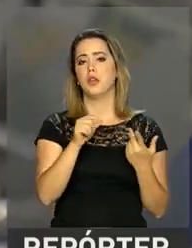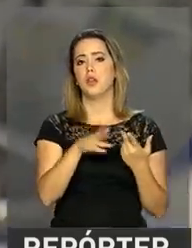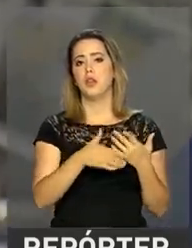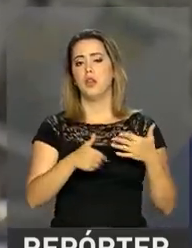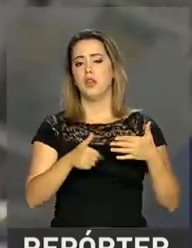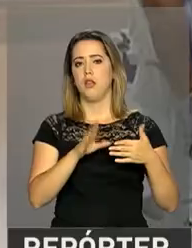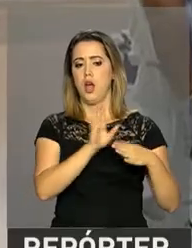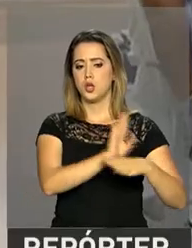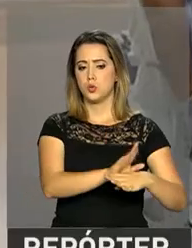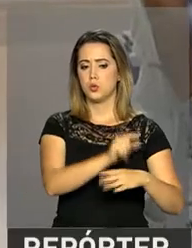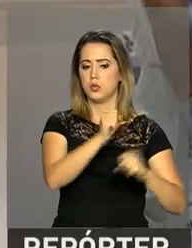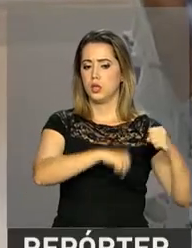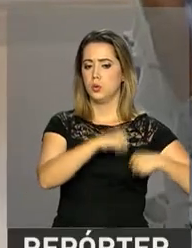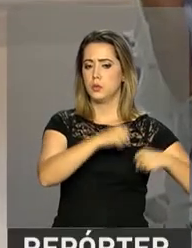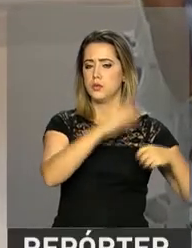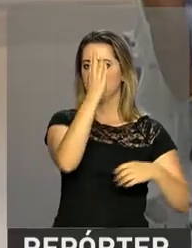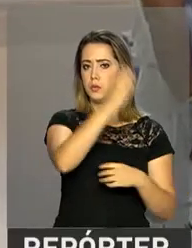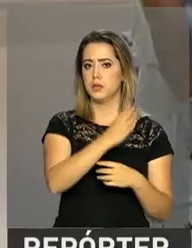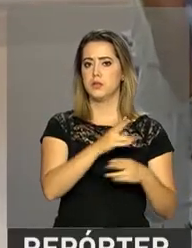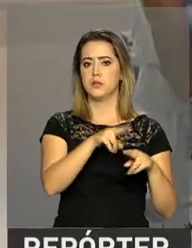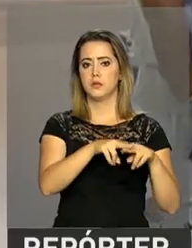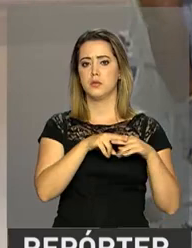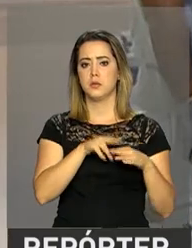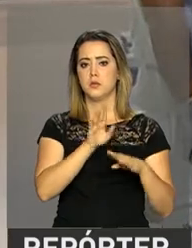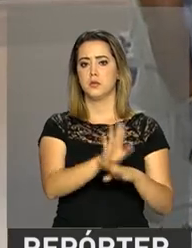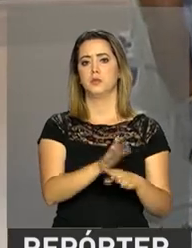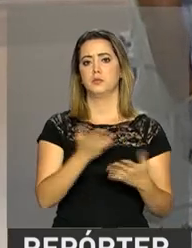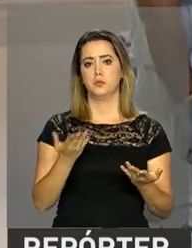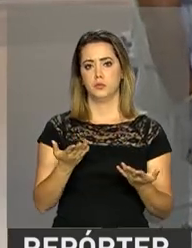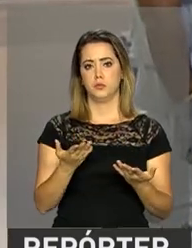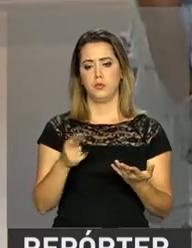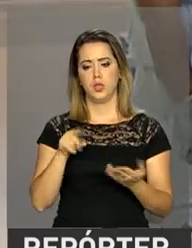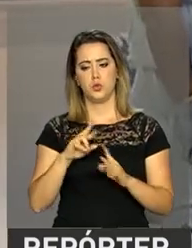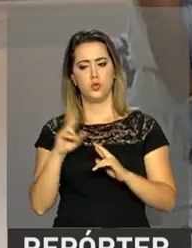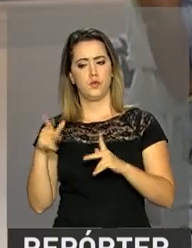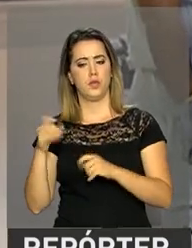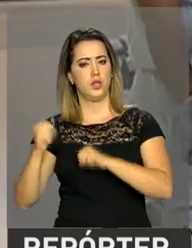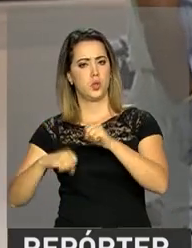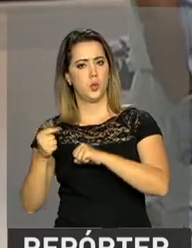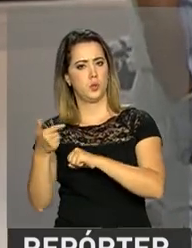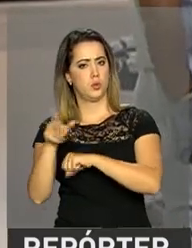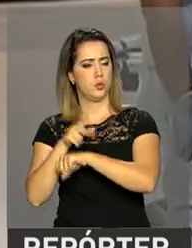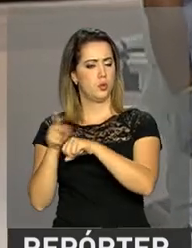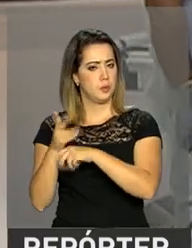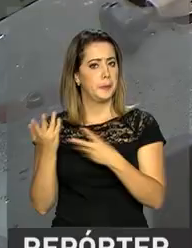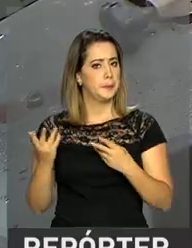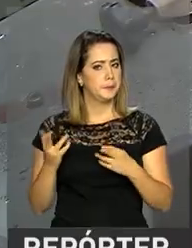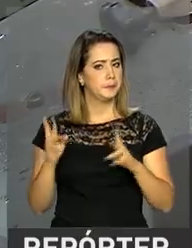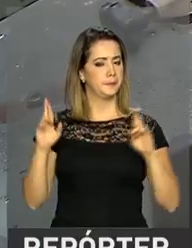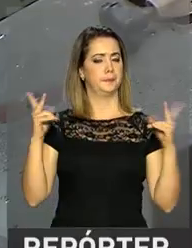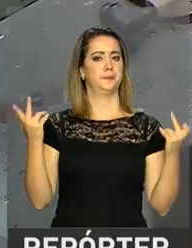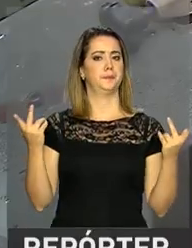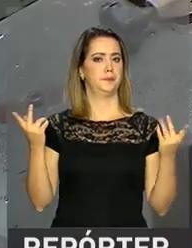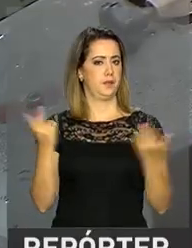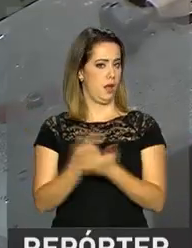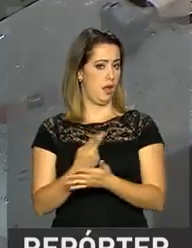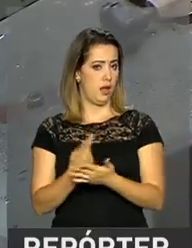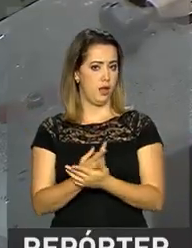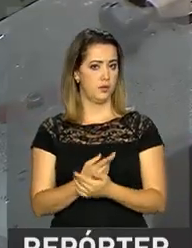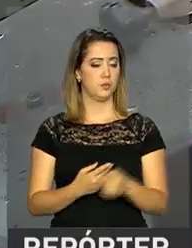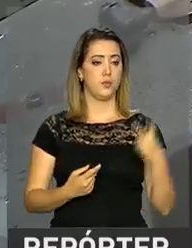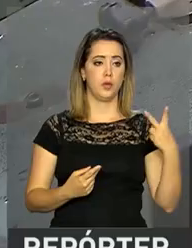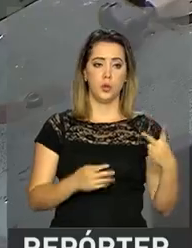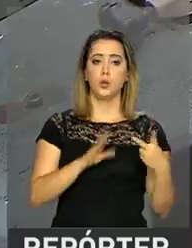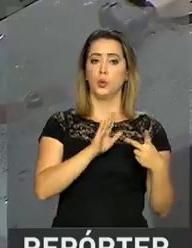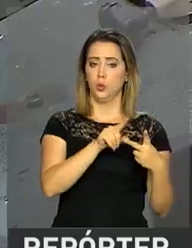os subsídios dados à indústria brasileira por meio dessas ações. Dos 7 programas questionados pela OMC, 2 já foram extintos